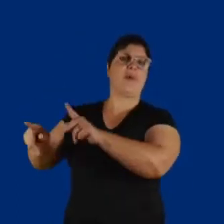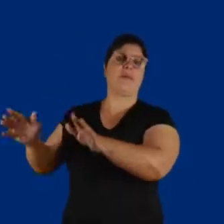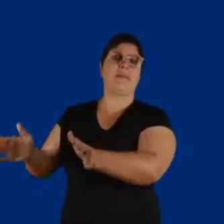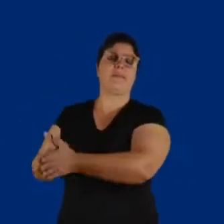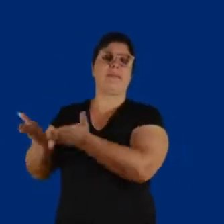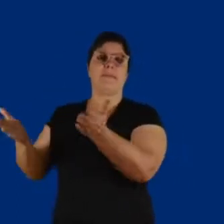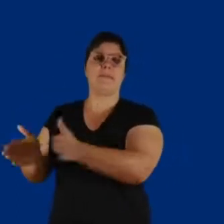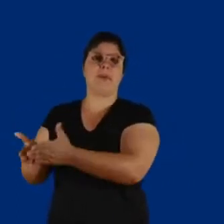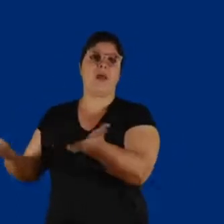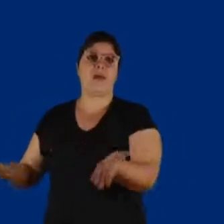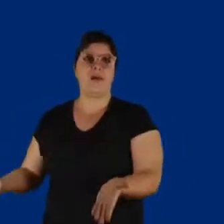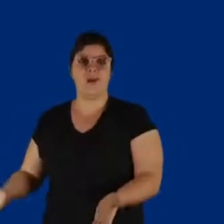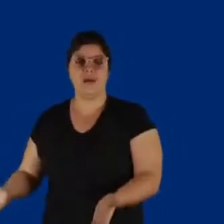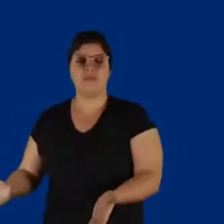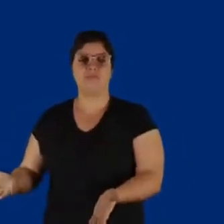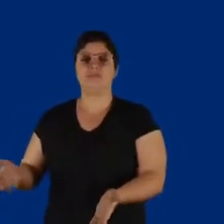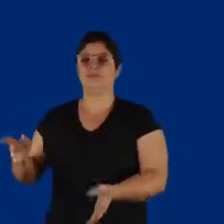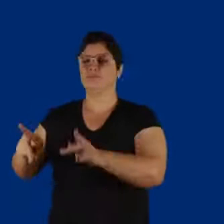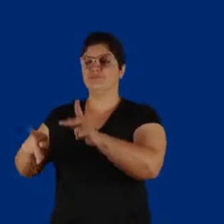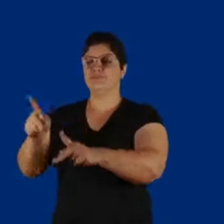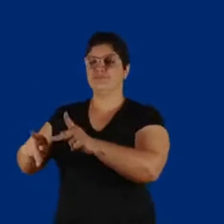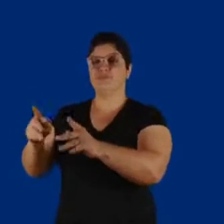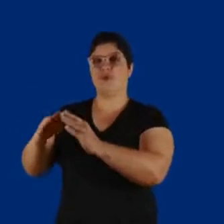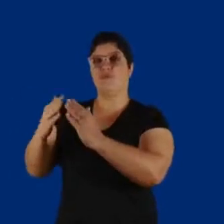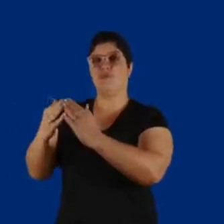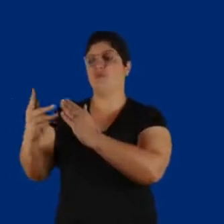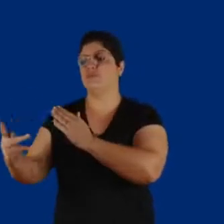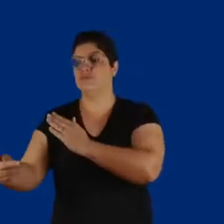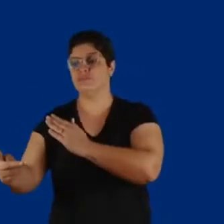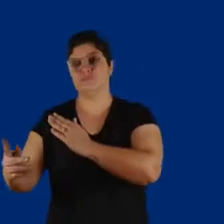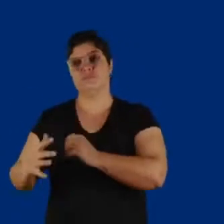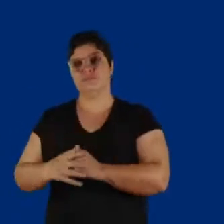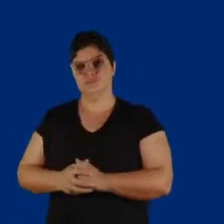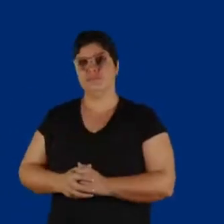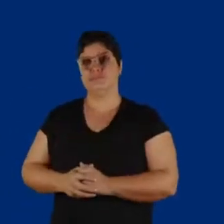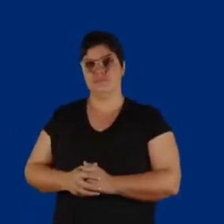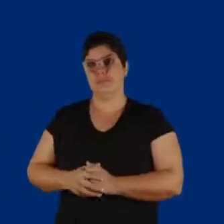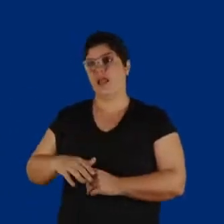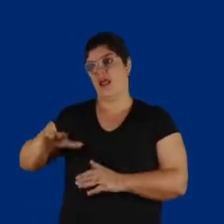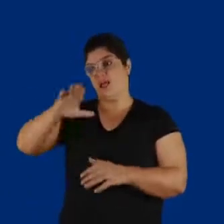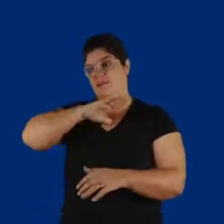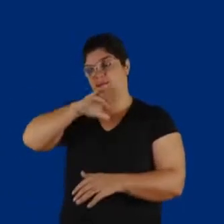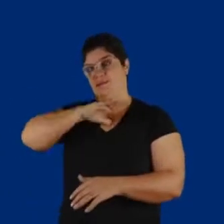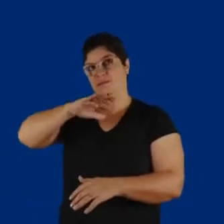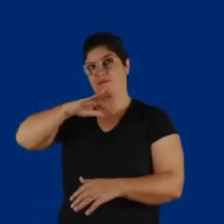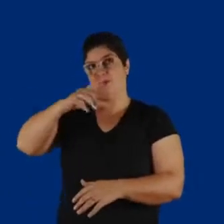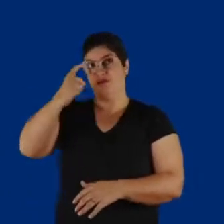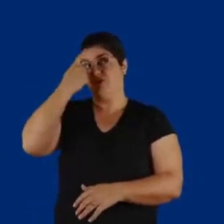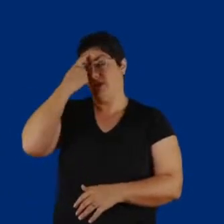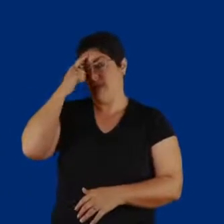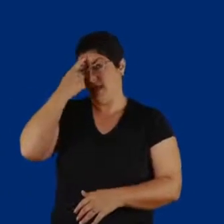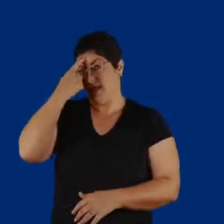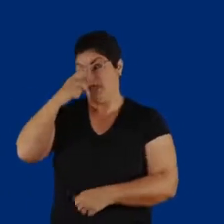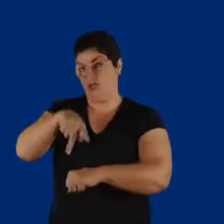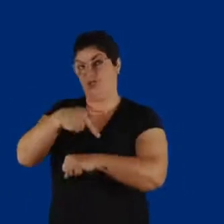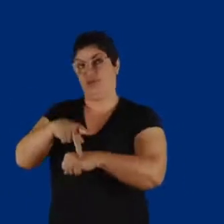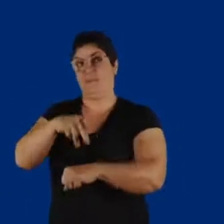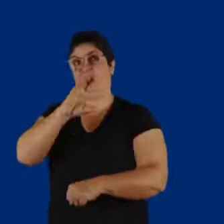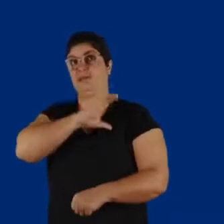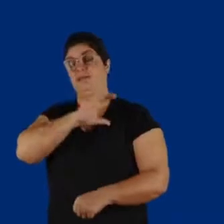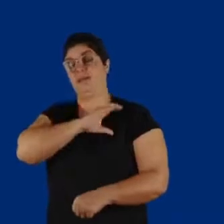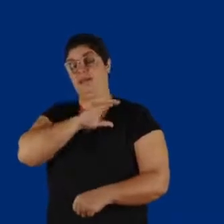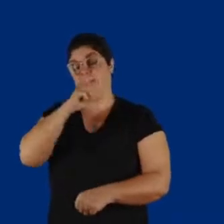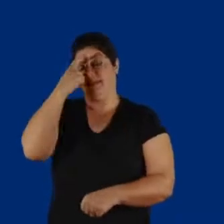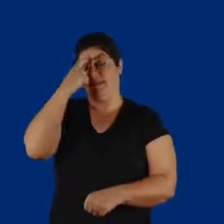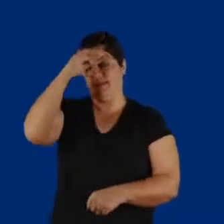né, com as populações marginalizadas, com as populações que estão nas periferias das grandes cidades, né, na Índia, no Canadá, no Brasil.